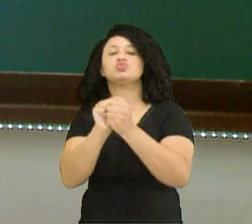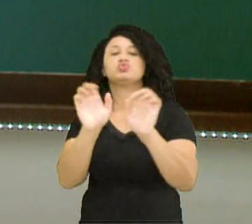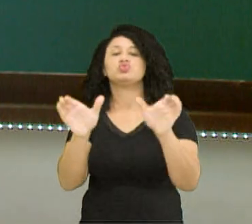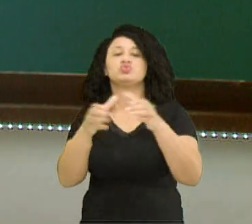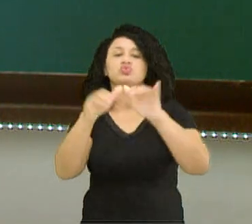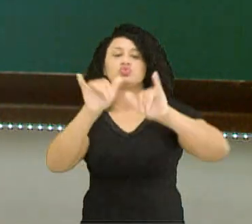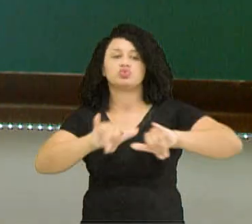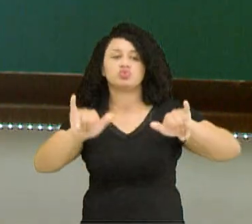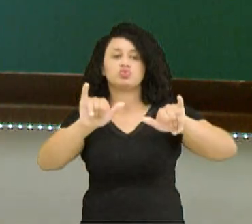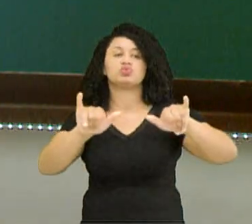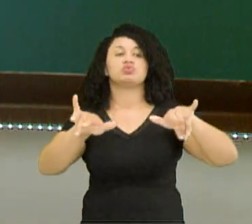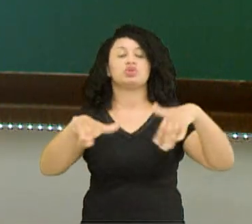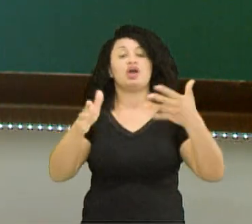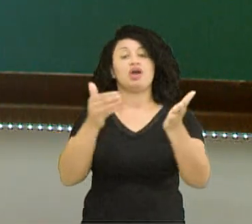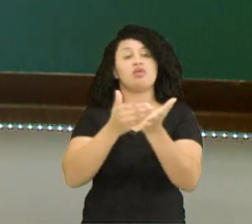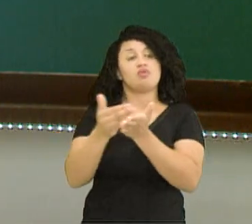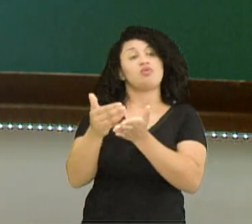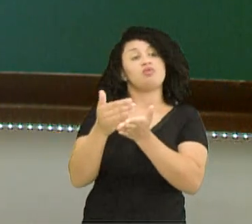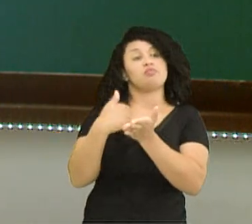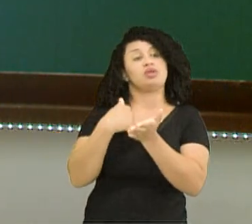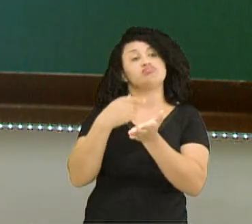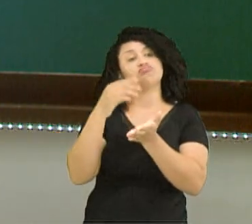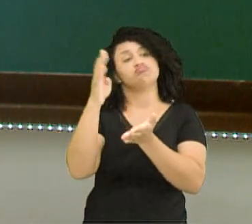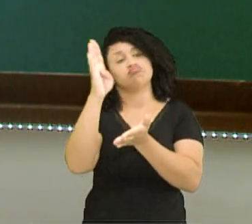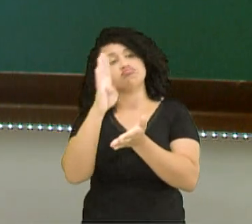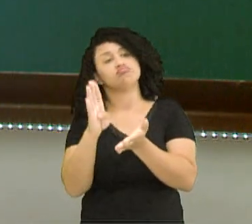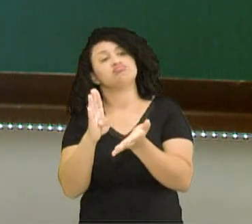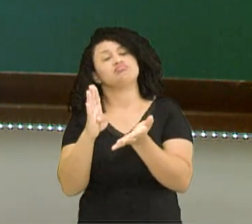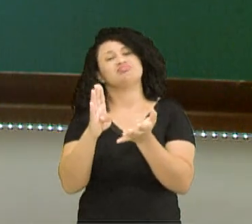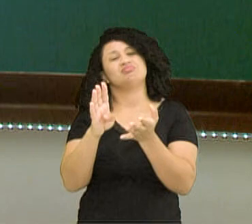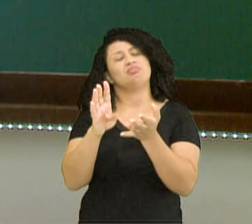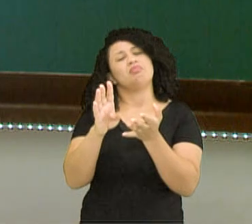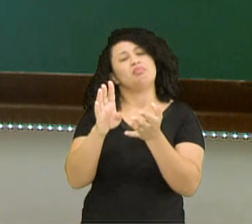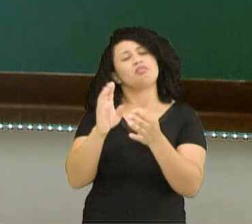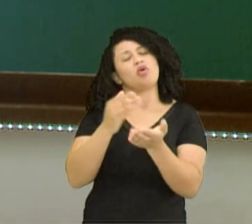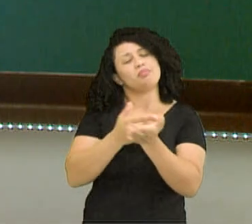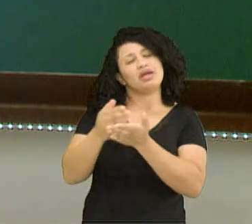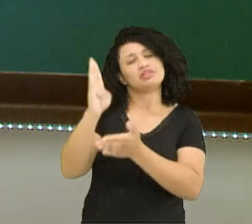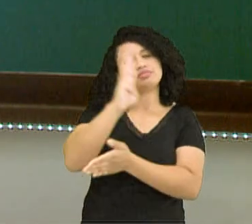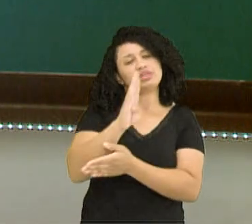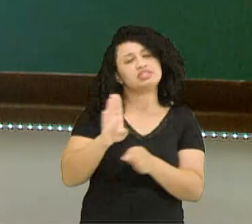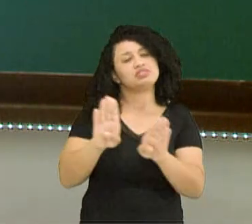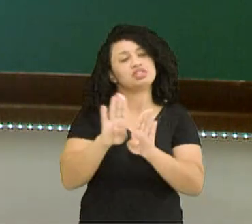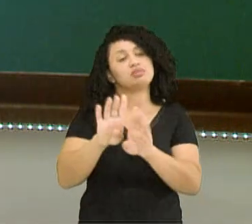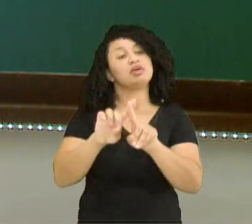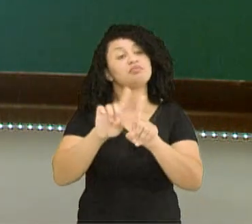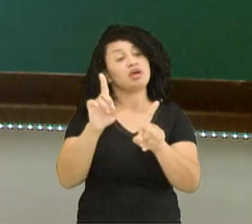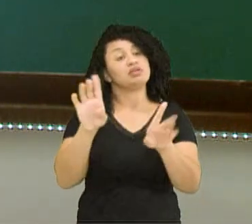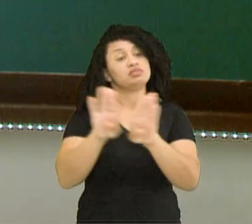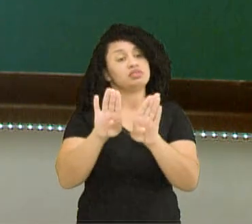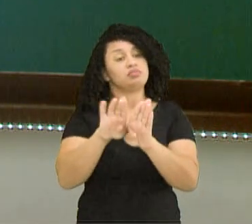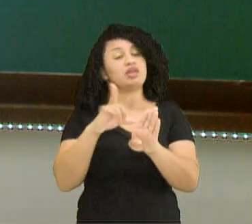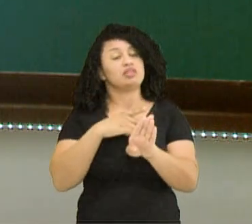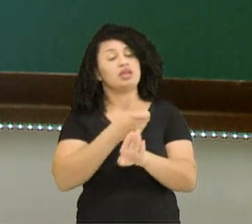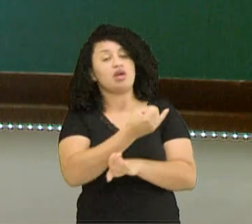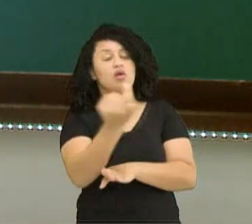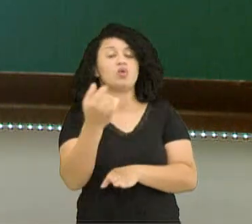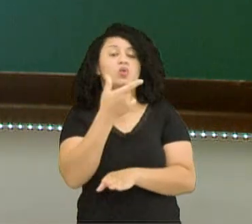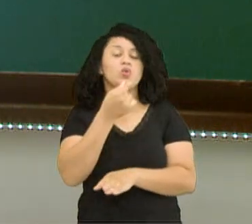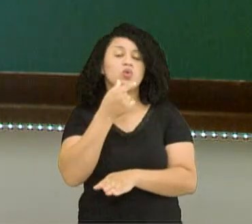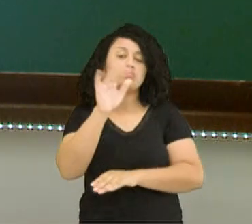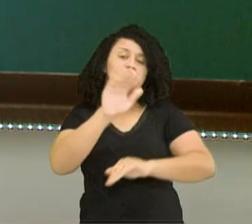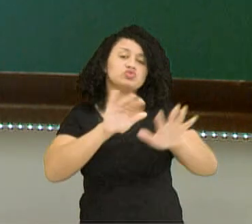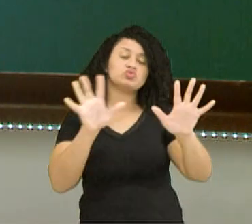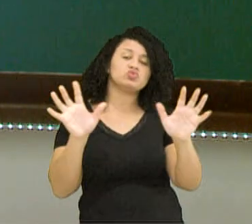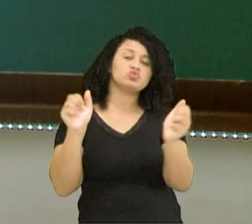E a campanha começa, então, no Brasil, com um número também não tão expressivo, mas muitos homens também se juntando, para que a gente tenha essa igualdade